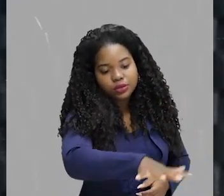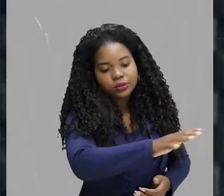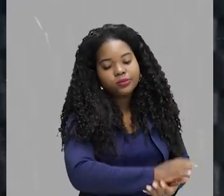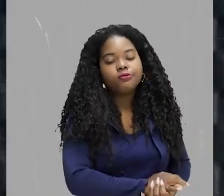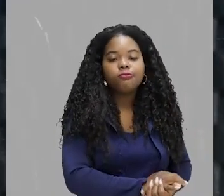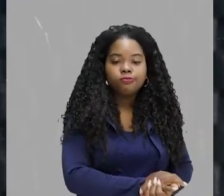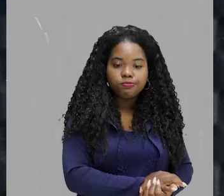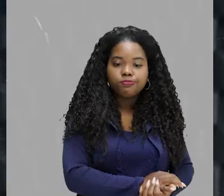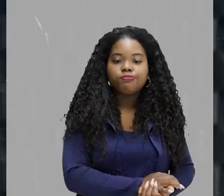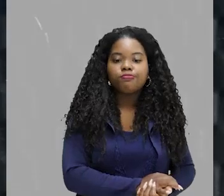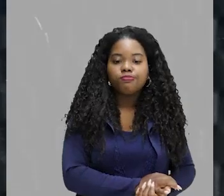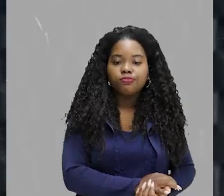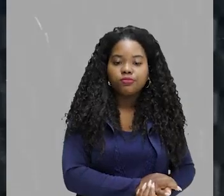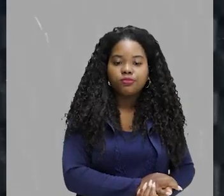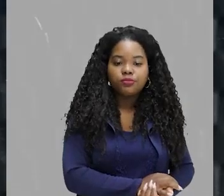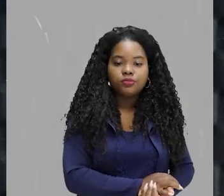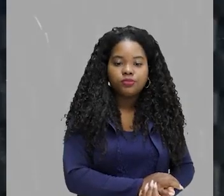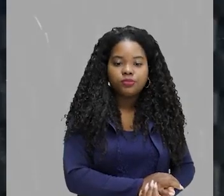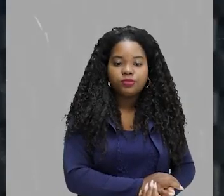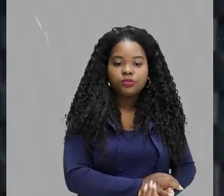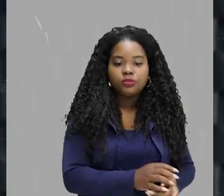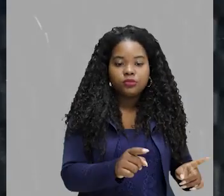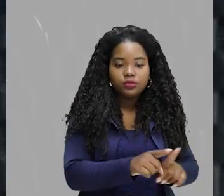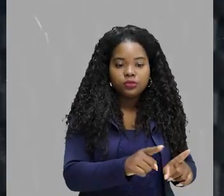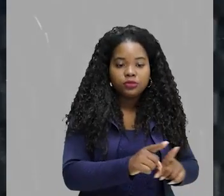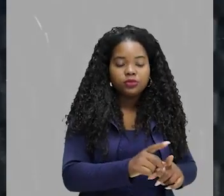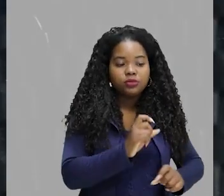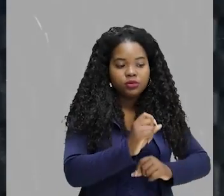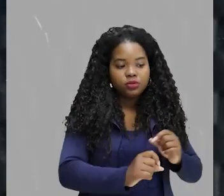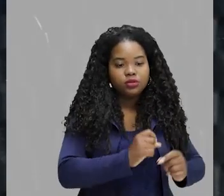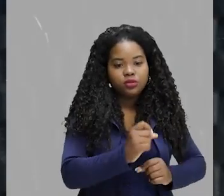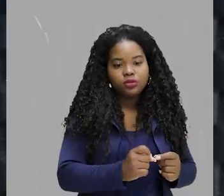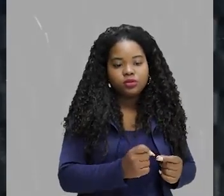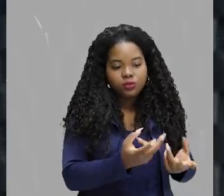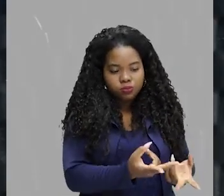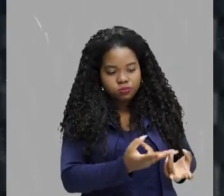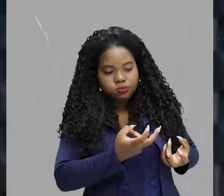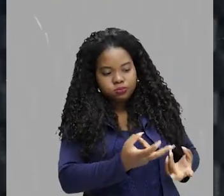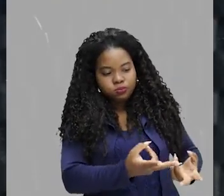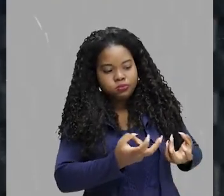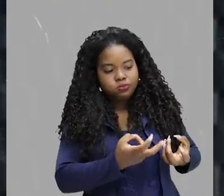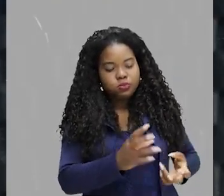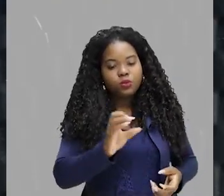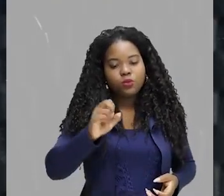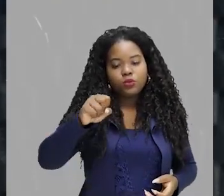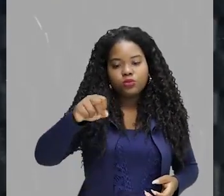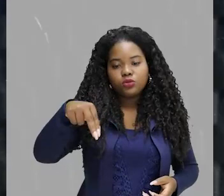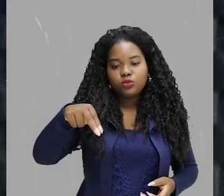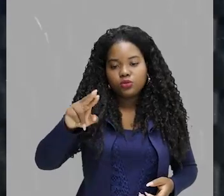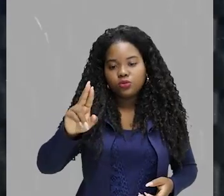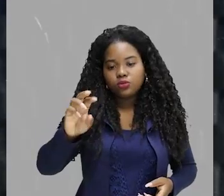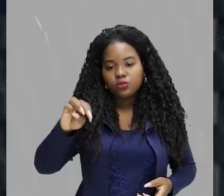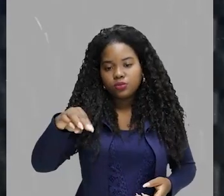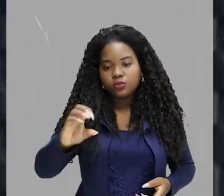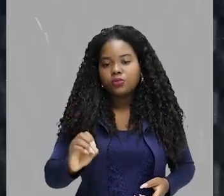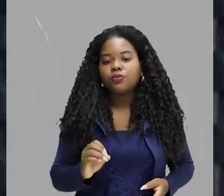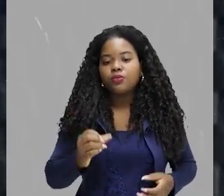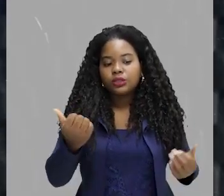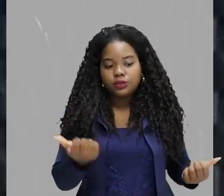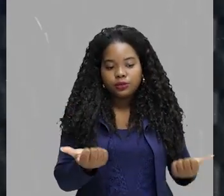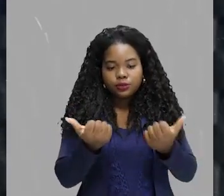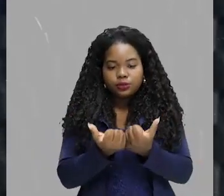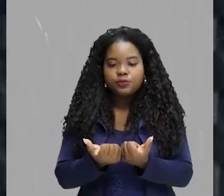recursos naturais, né? E também maior o consumo e mais rápido até também essa substituição